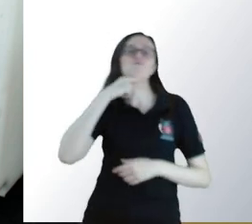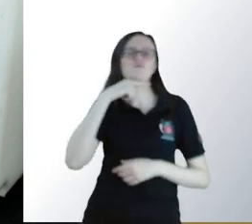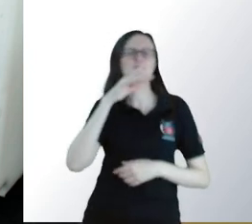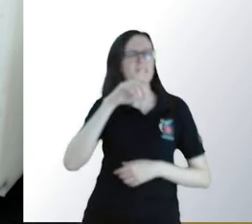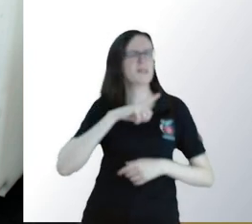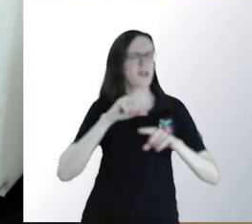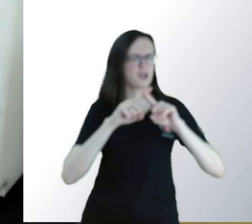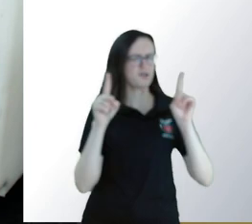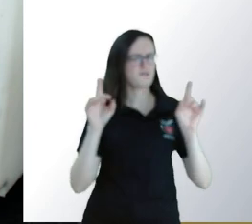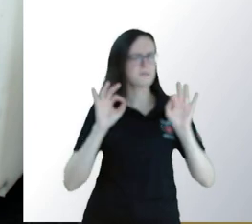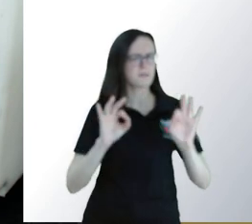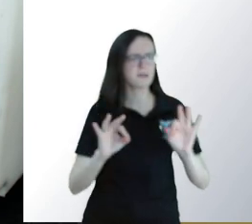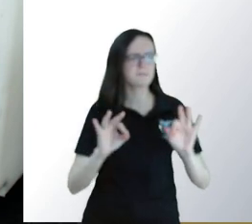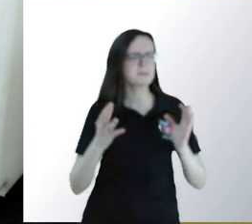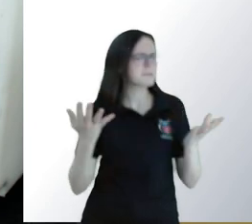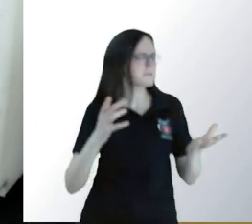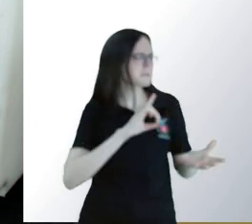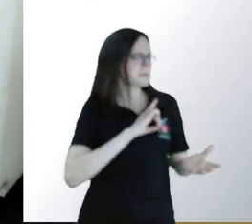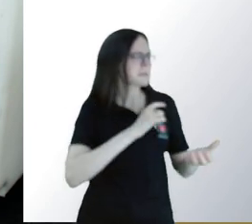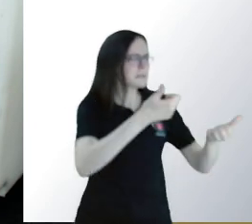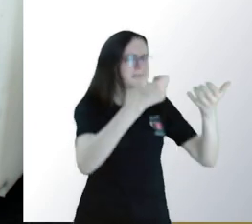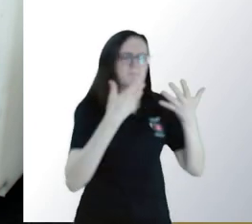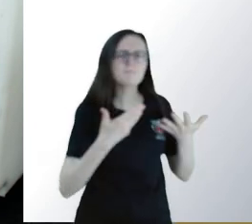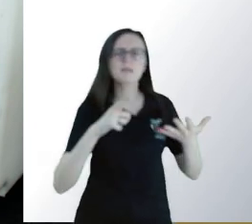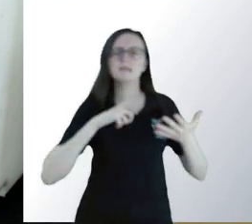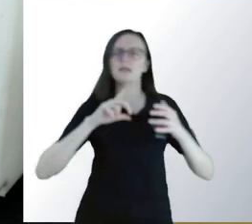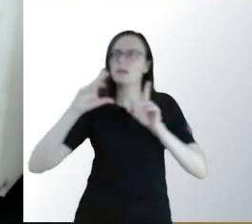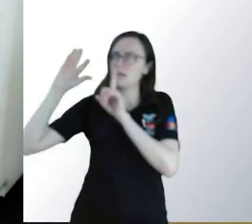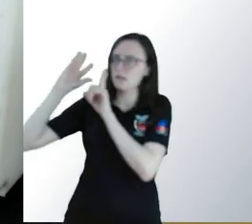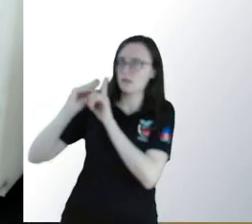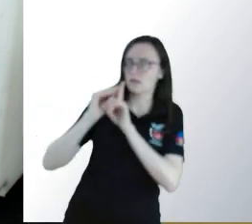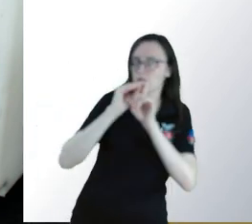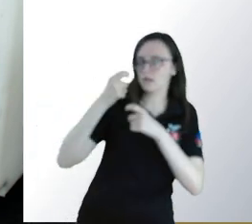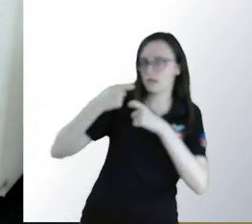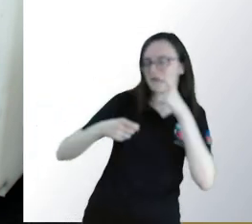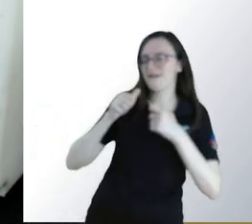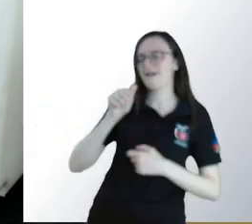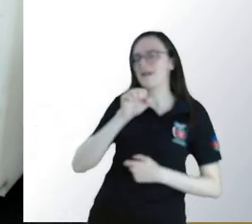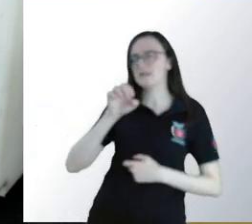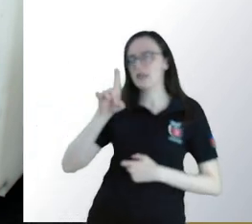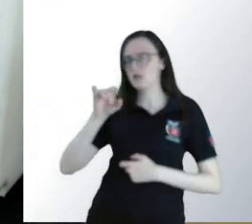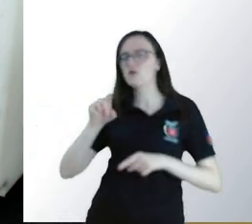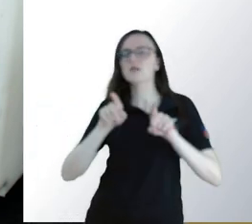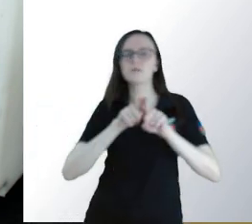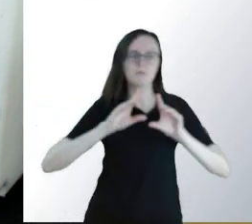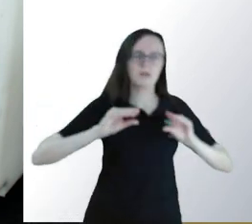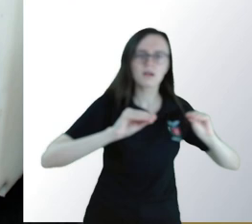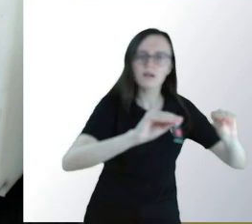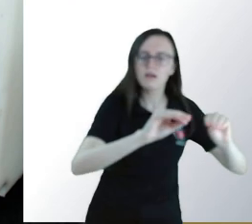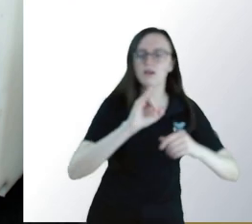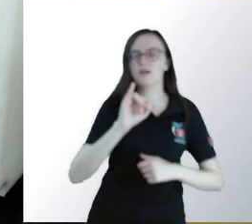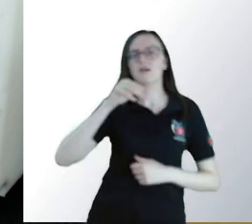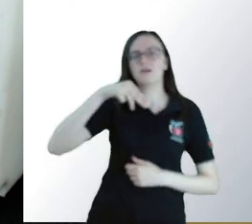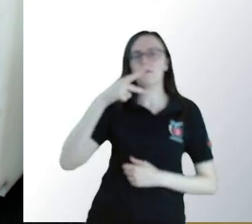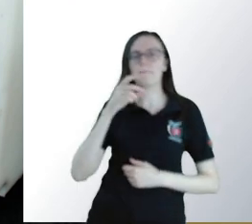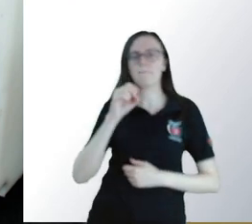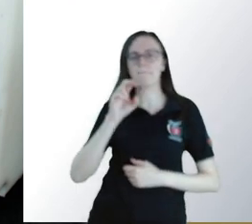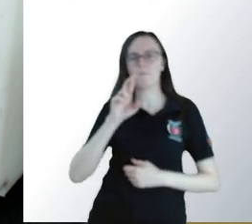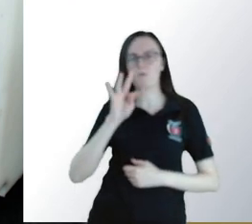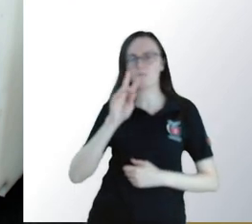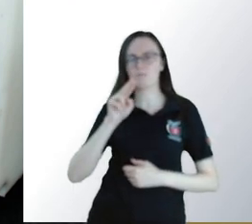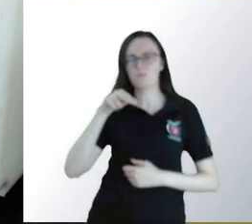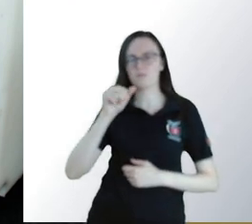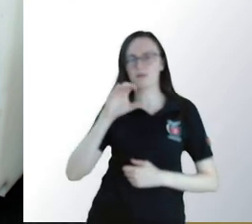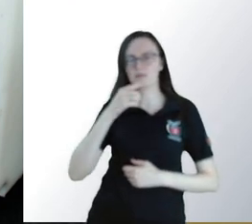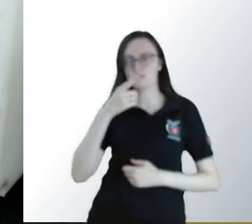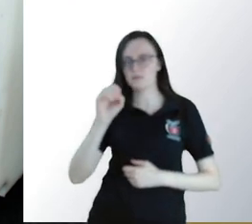Existe uma diferença, delegada, entre assédio sexual e importunação sexual, ou a mesma coisa, em se